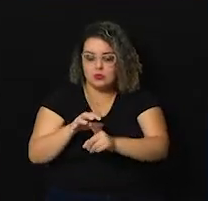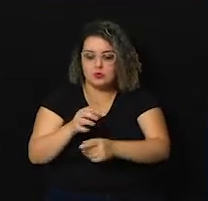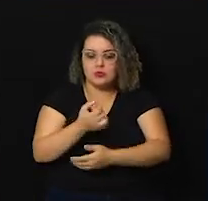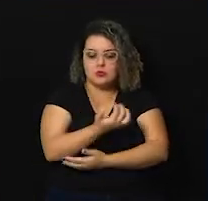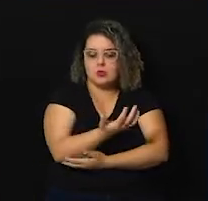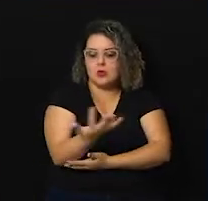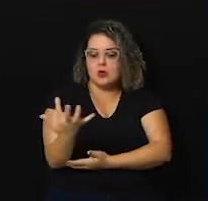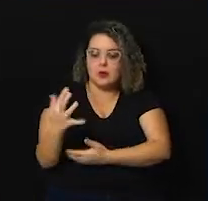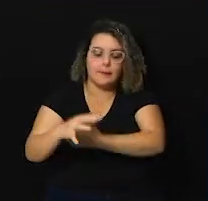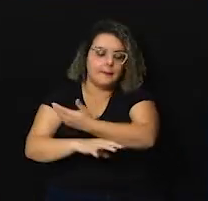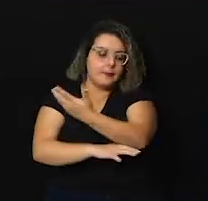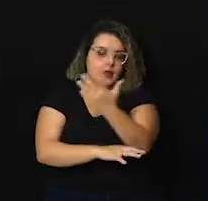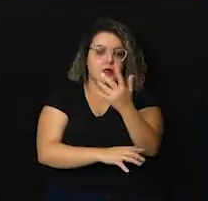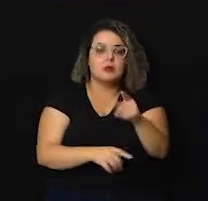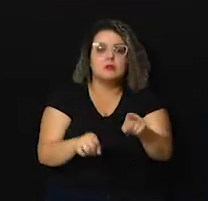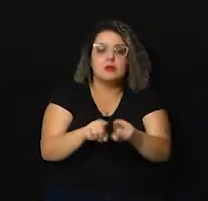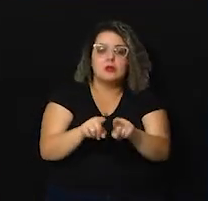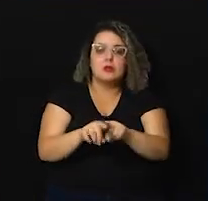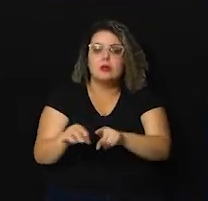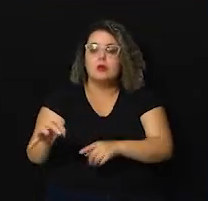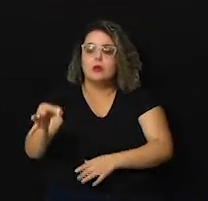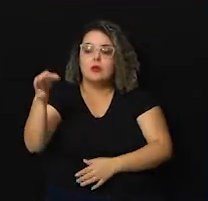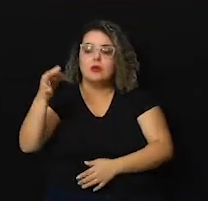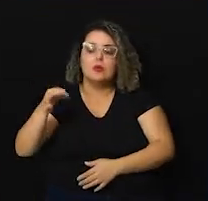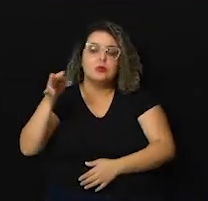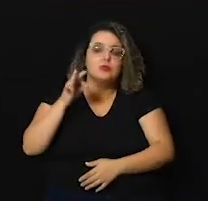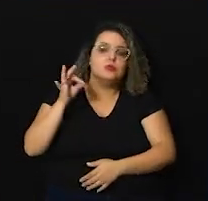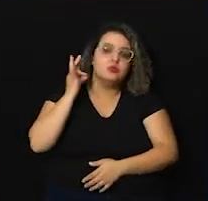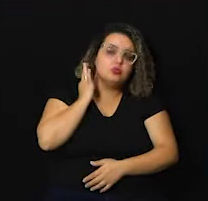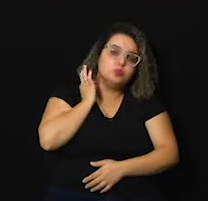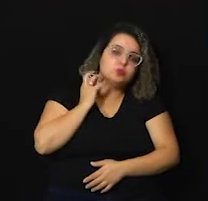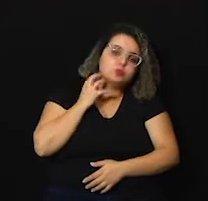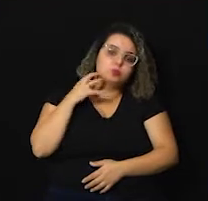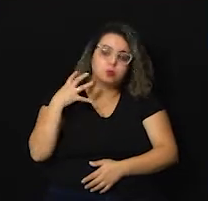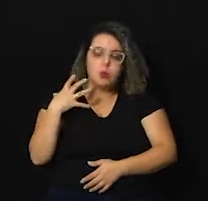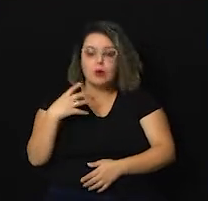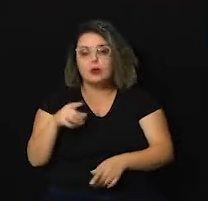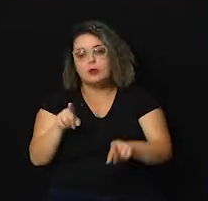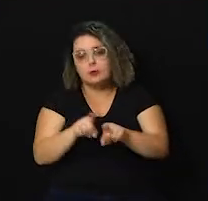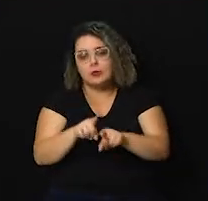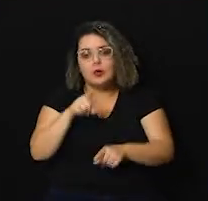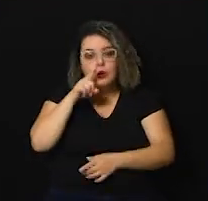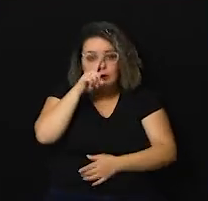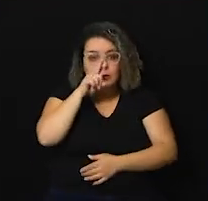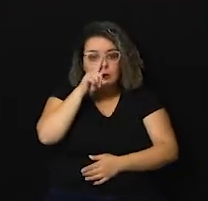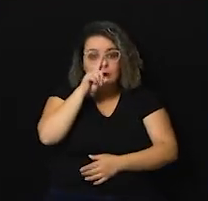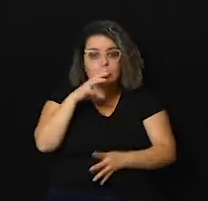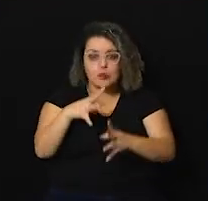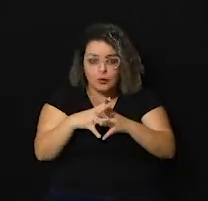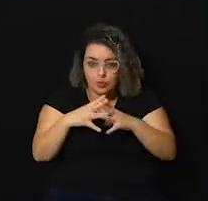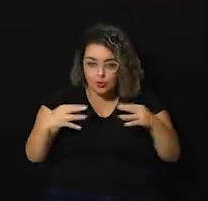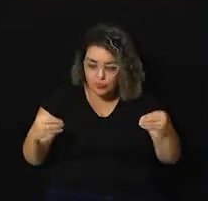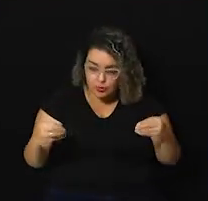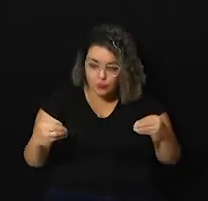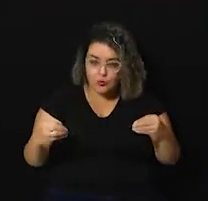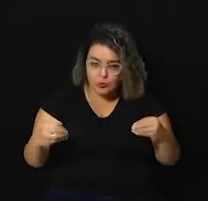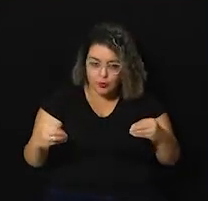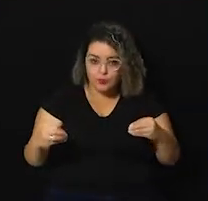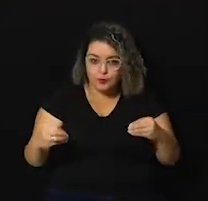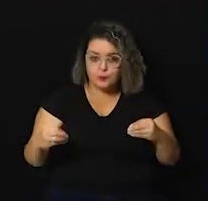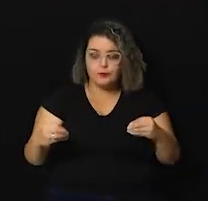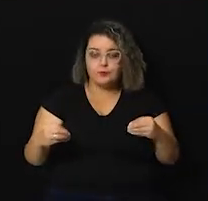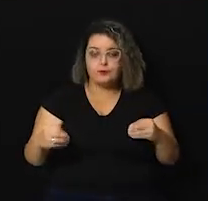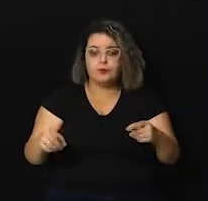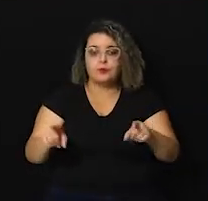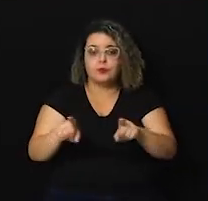a planta, mas também tem as abelhas, que a gente sabe que tem uma questão aí, inclusive, de perigo de extinção das abelhas